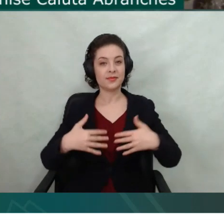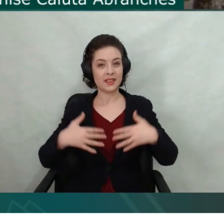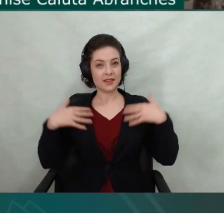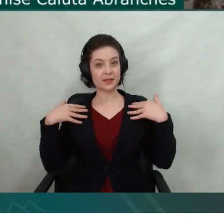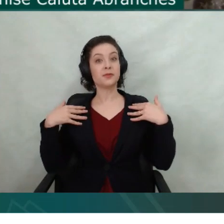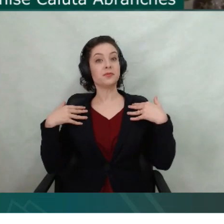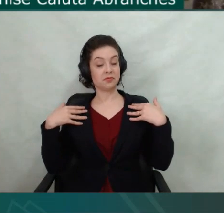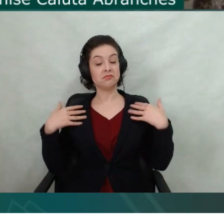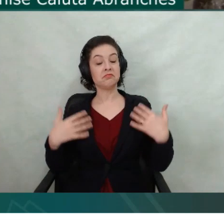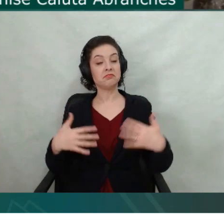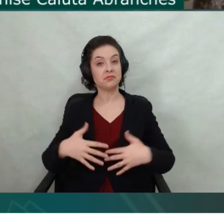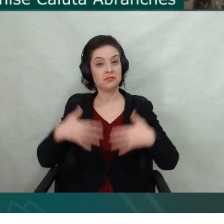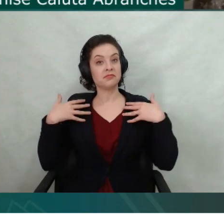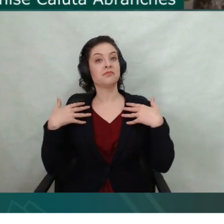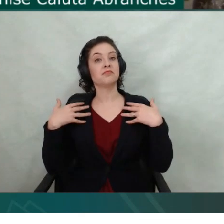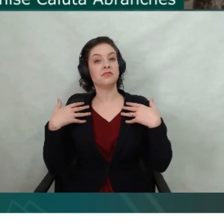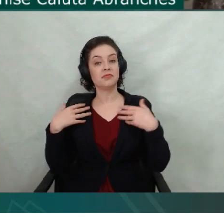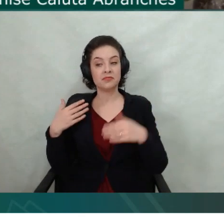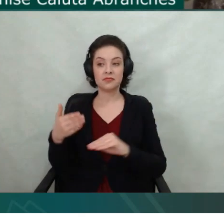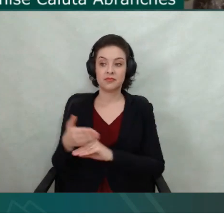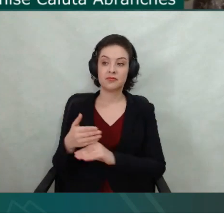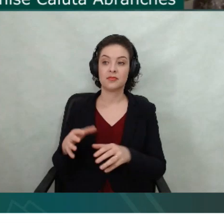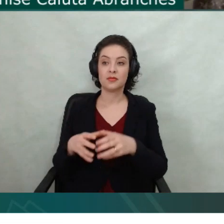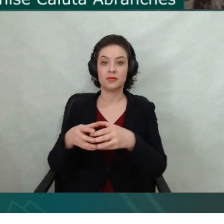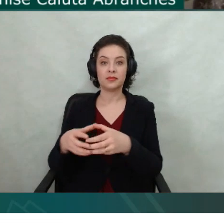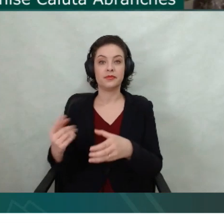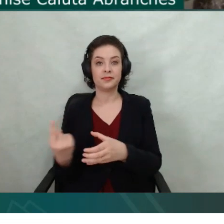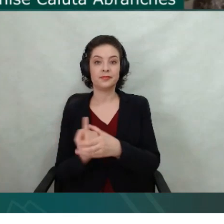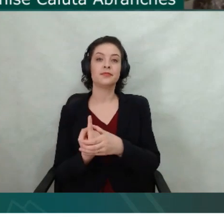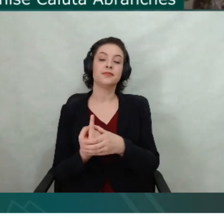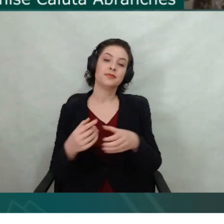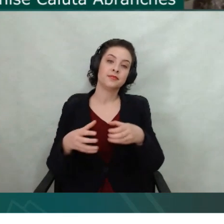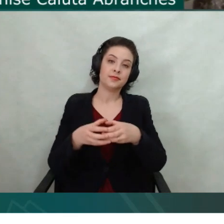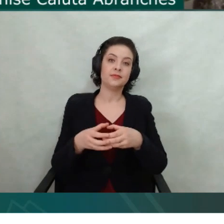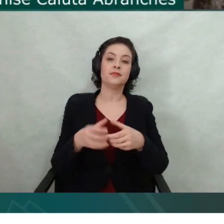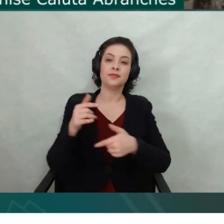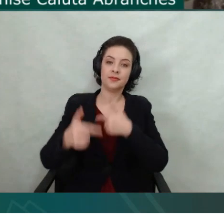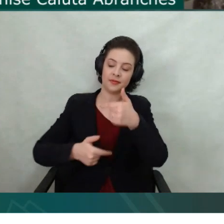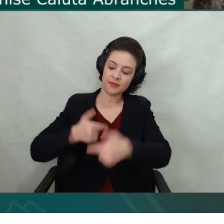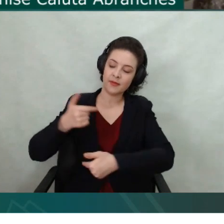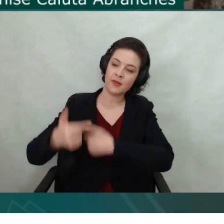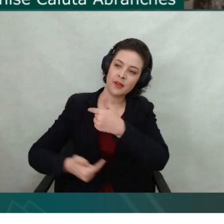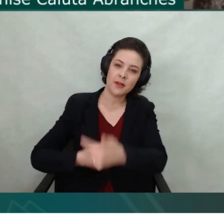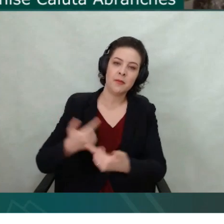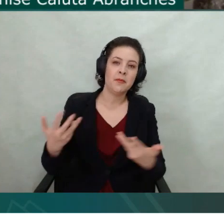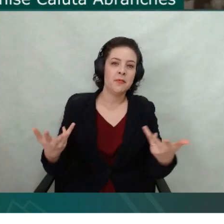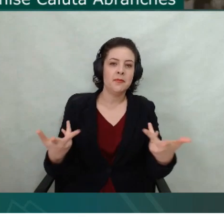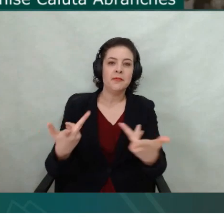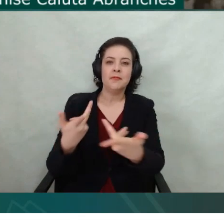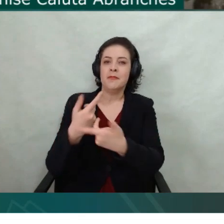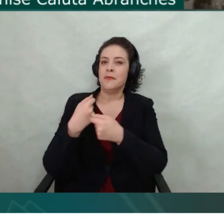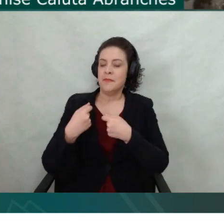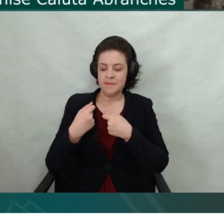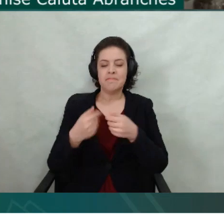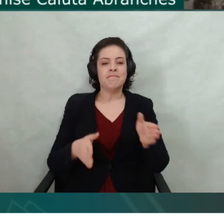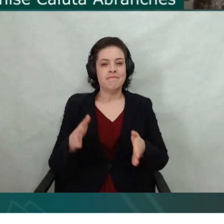que faz parte de uma equipe que tem trabalhado de forma tão brilhante nessa pandemia também.